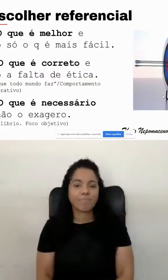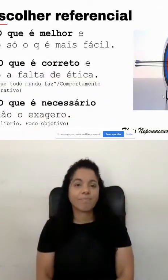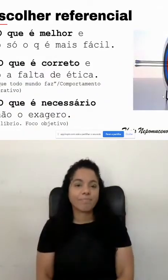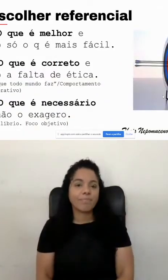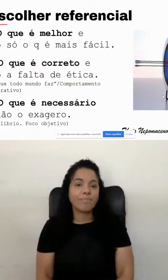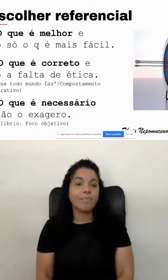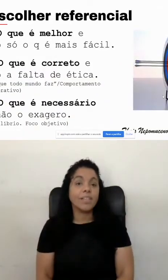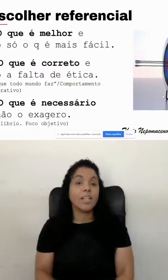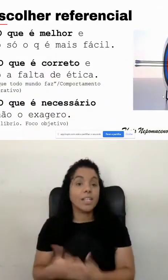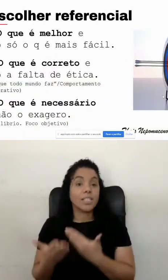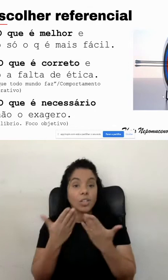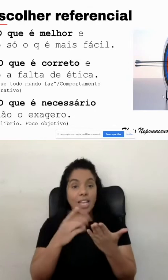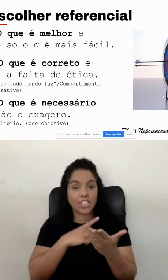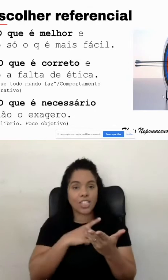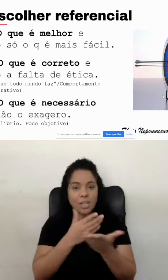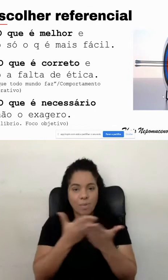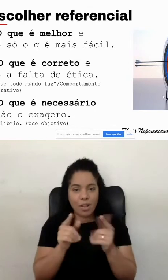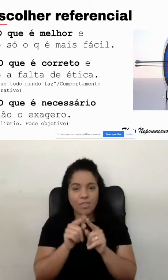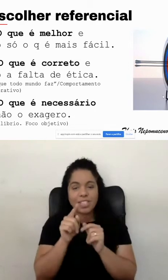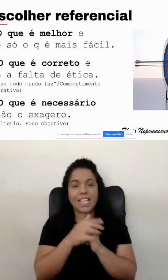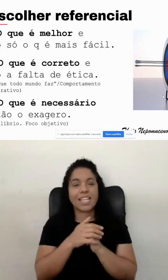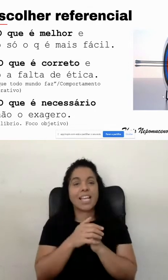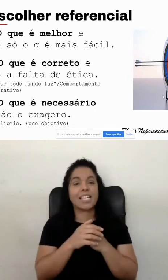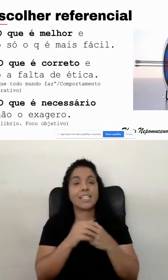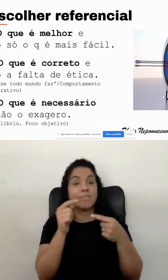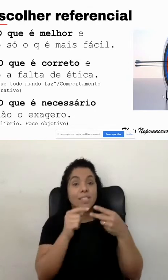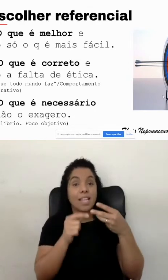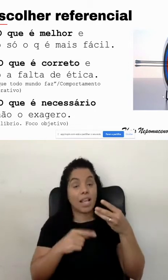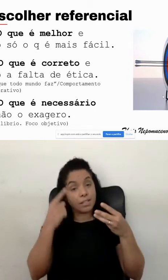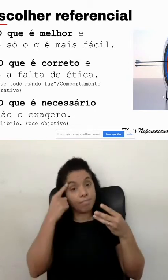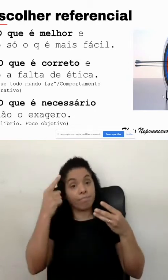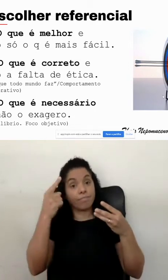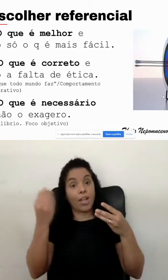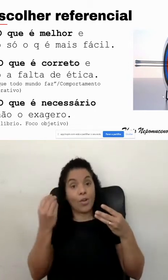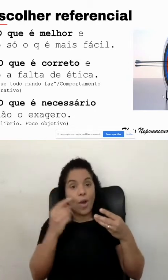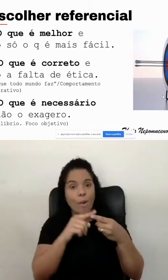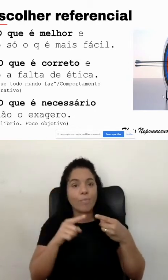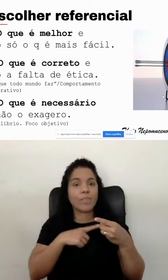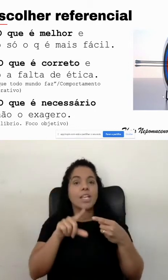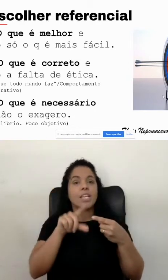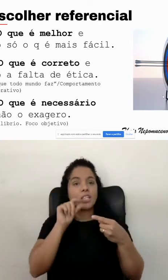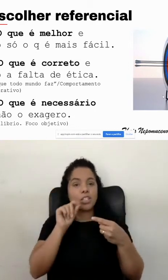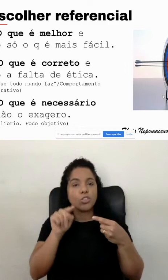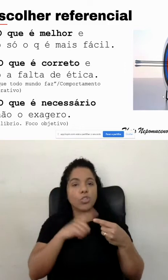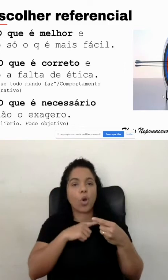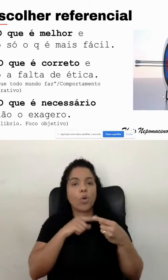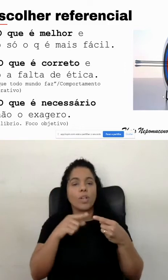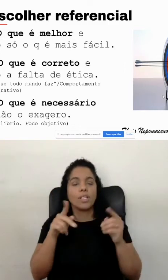Então, eu deixo aqui para vocês, né, 3 insights aí de escolhas desse